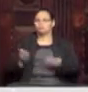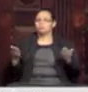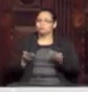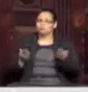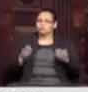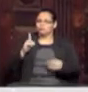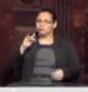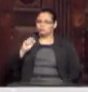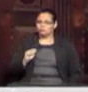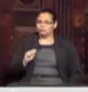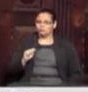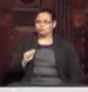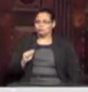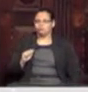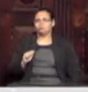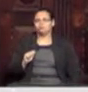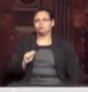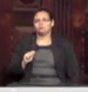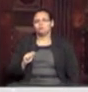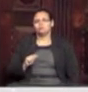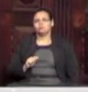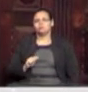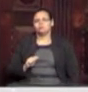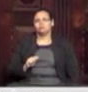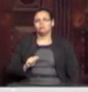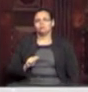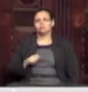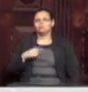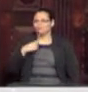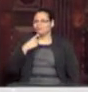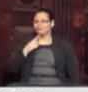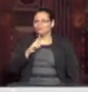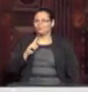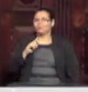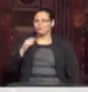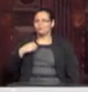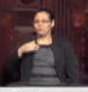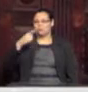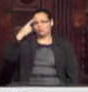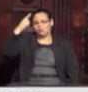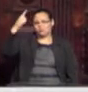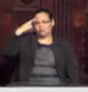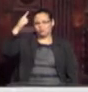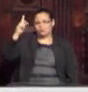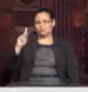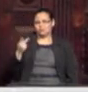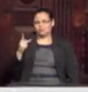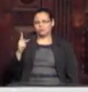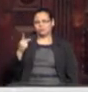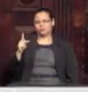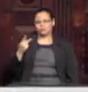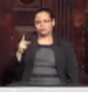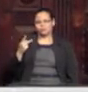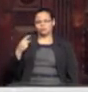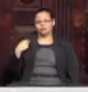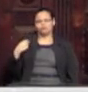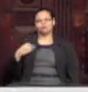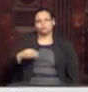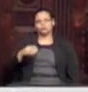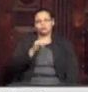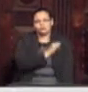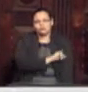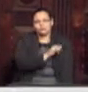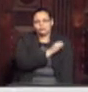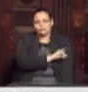Hoje é um dia, sem dúvida nenhuma, vai ser lembrado na história recente do Rio